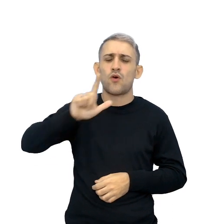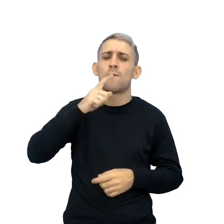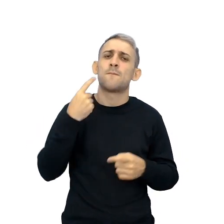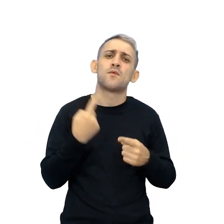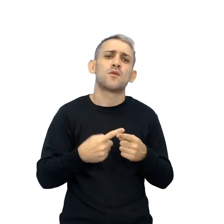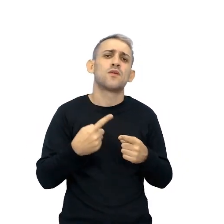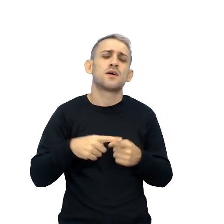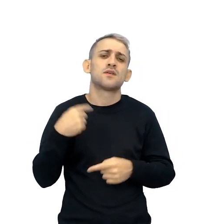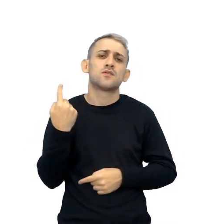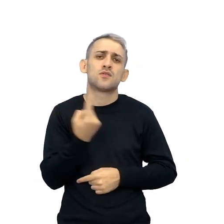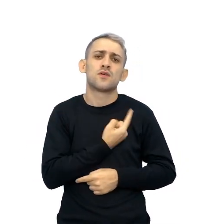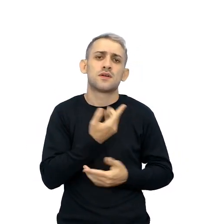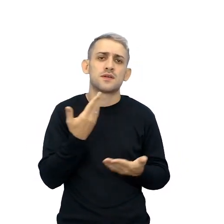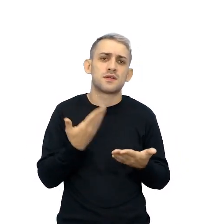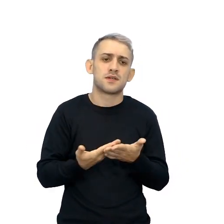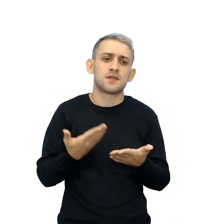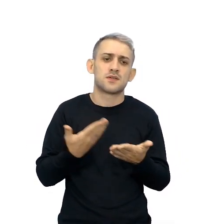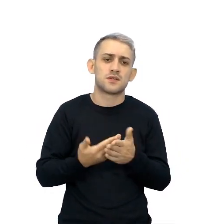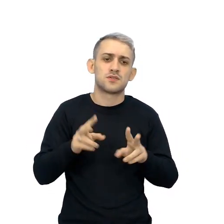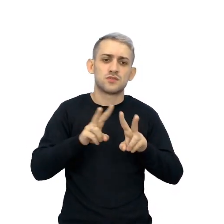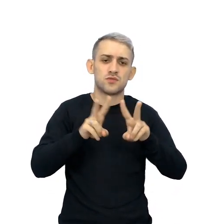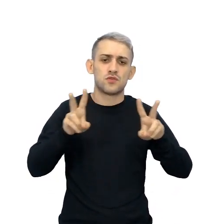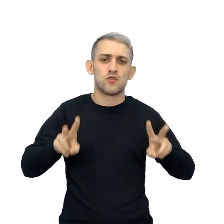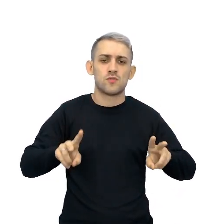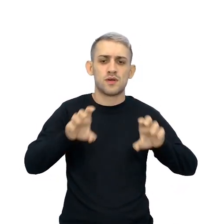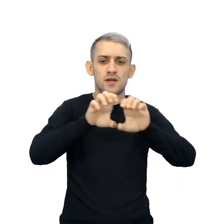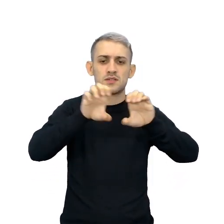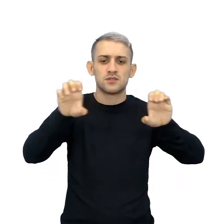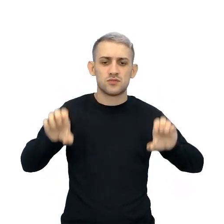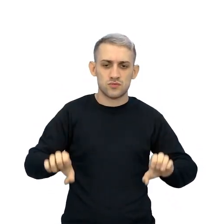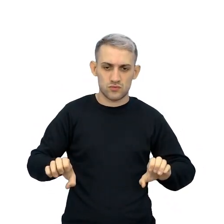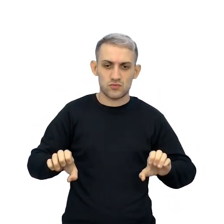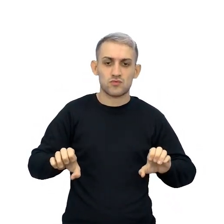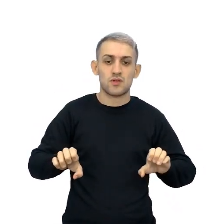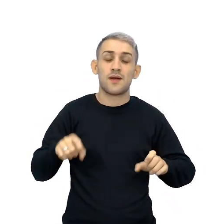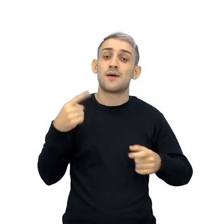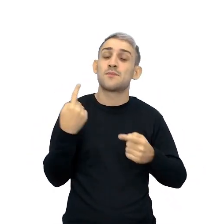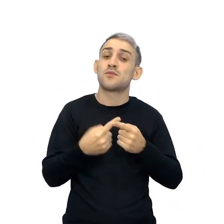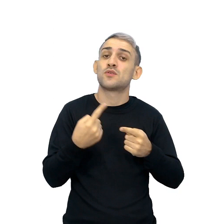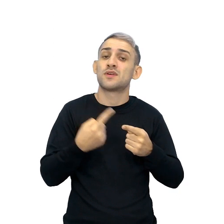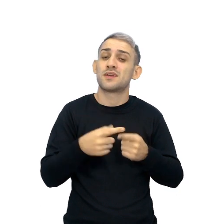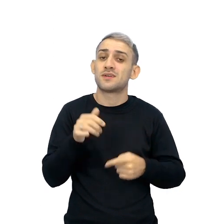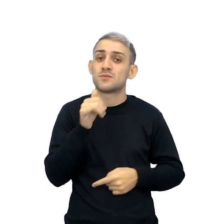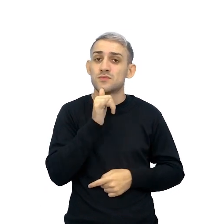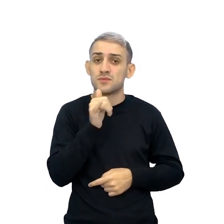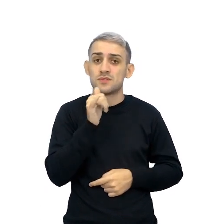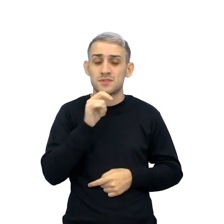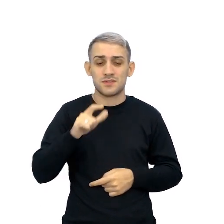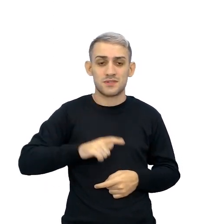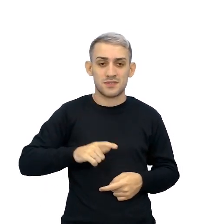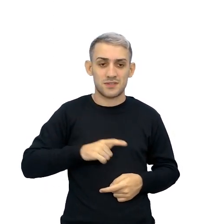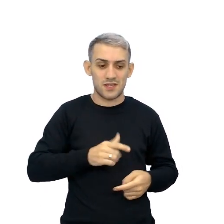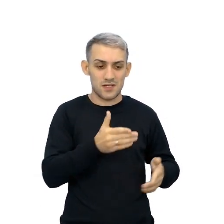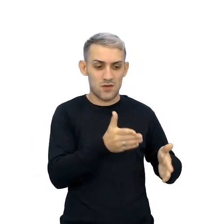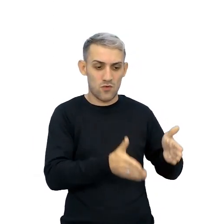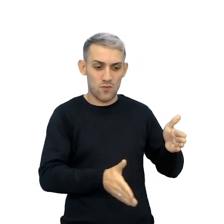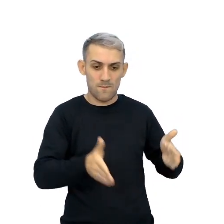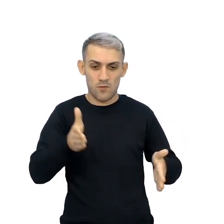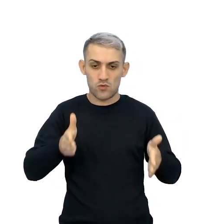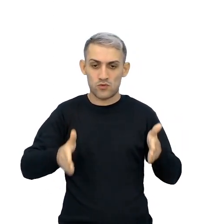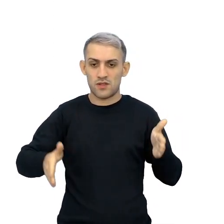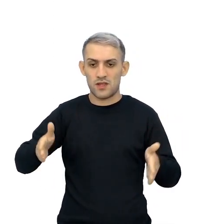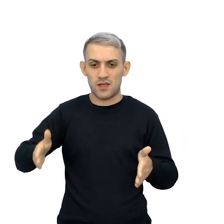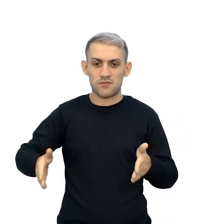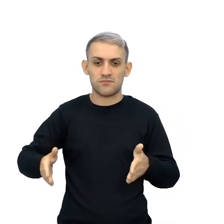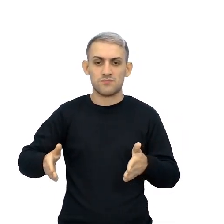nós estudamos um pouquinho das estruturas do raciocínio lógico, é porque esse processo ele nos